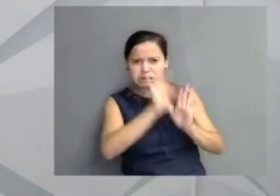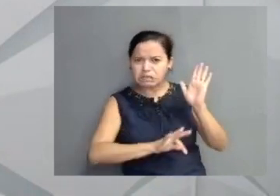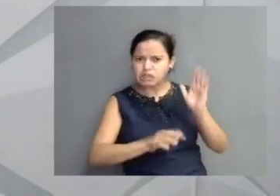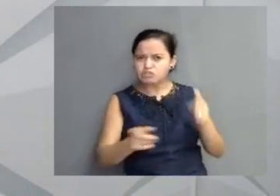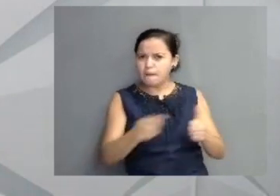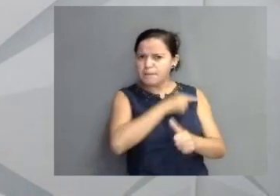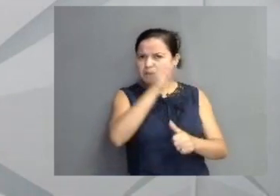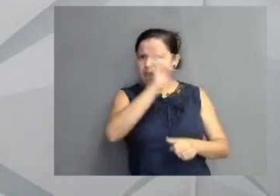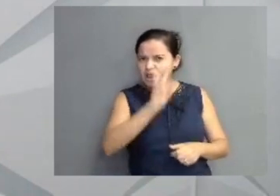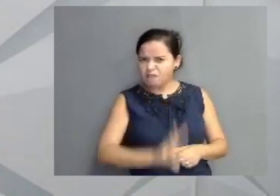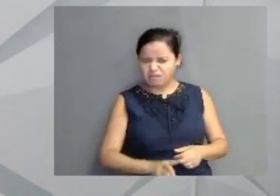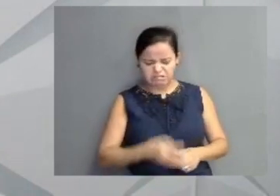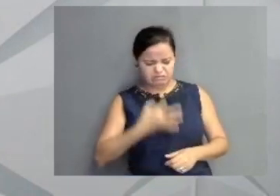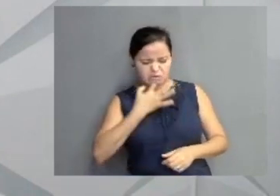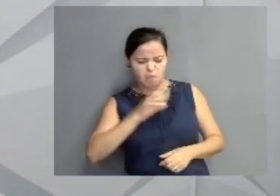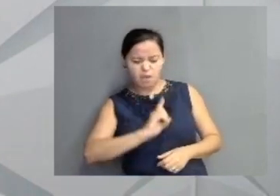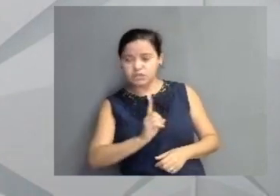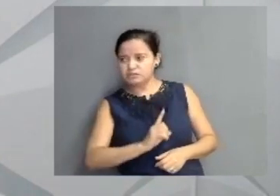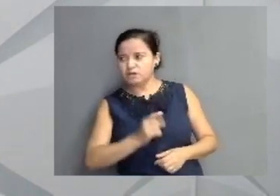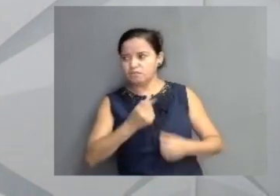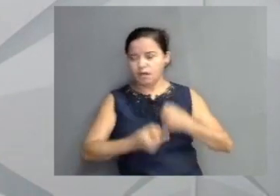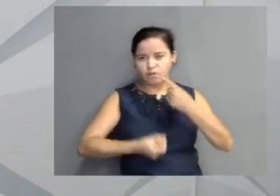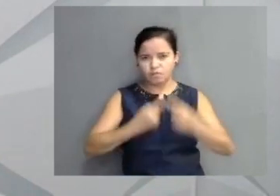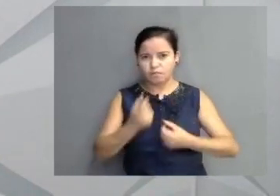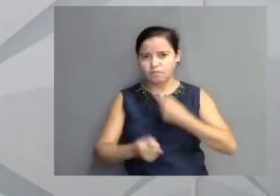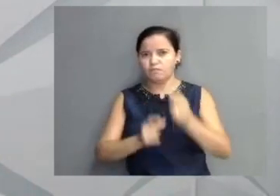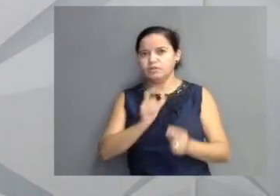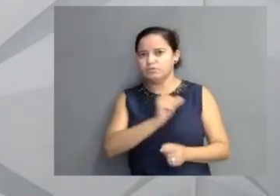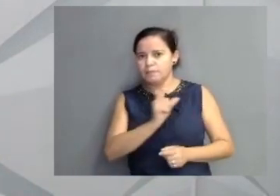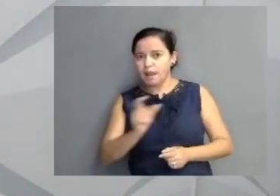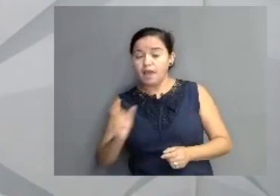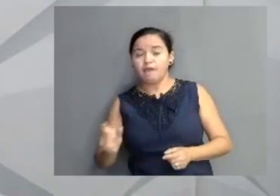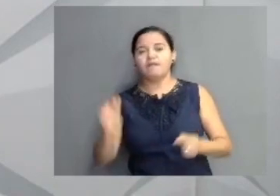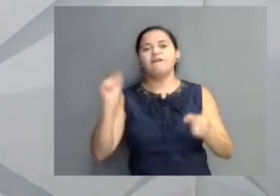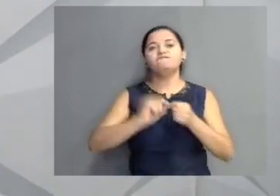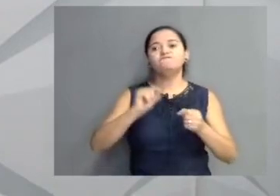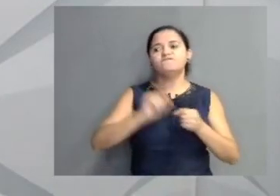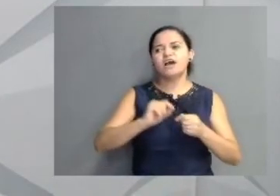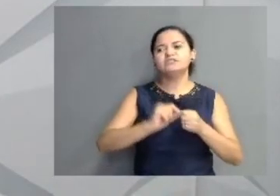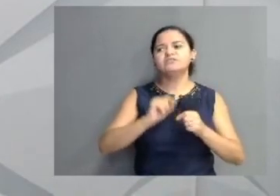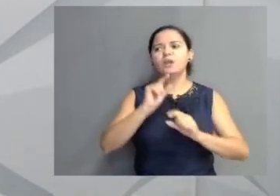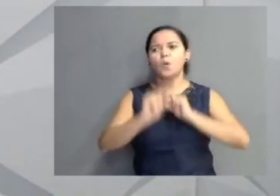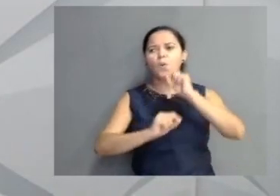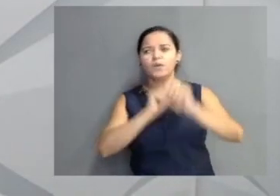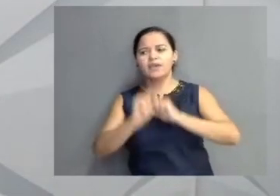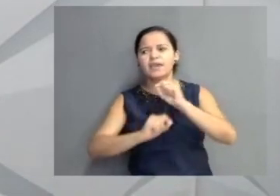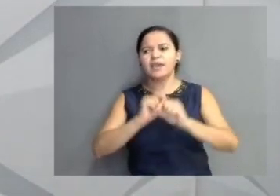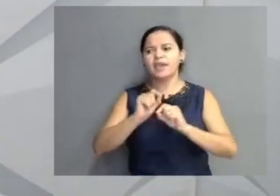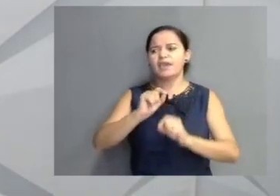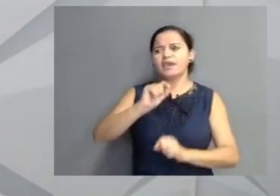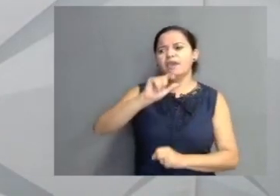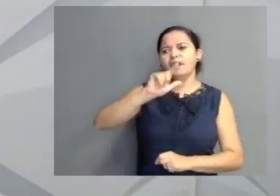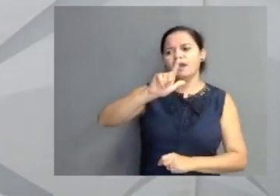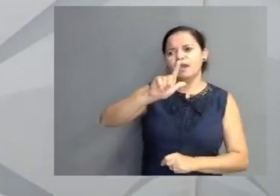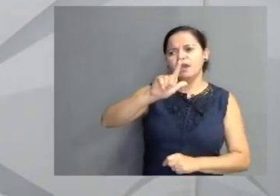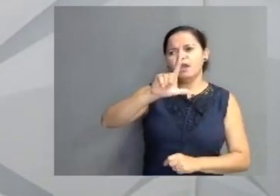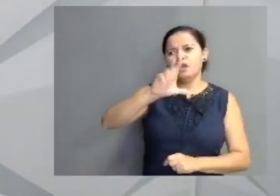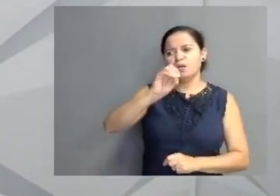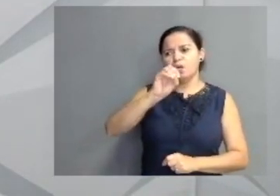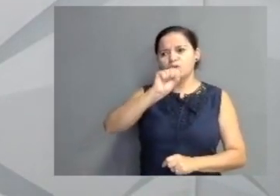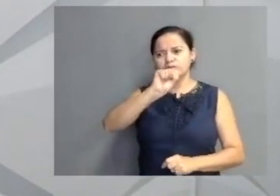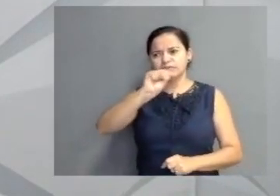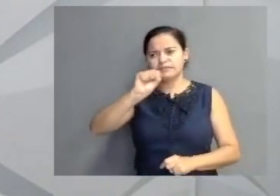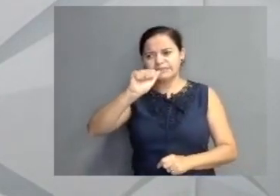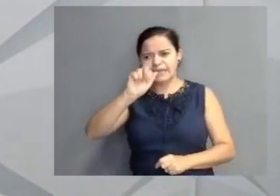algumas eu até nem conhecia. Então, glossário, fazer um glossário, significa que eu vou ali grifar algumas palavrinhas nesse